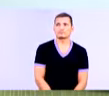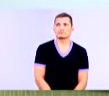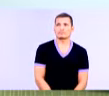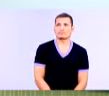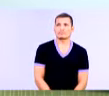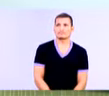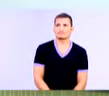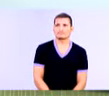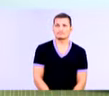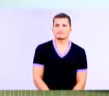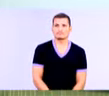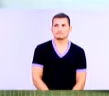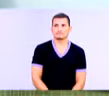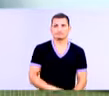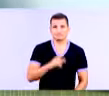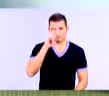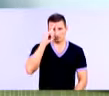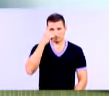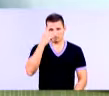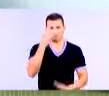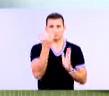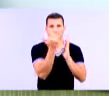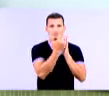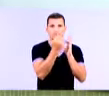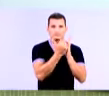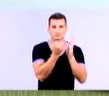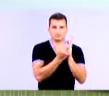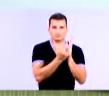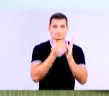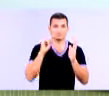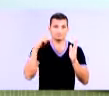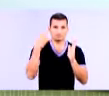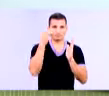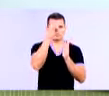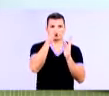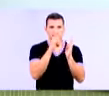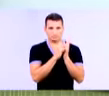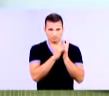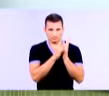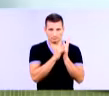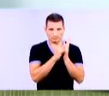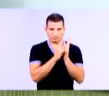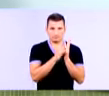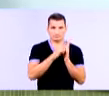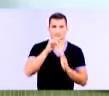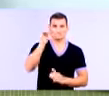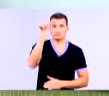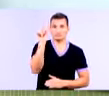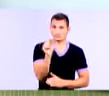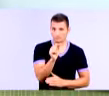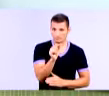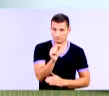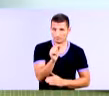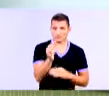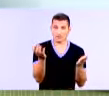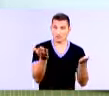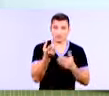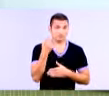Criando um programa. Depois de instalado o Eclipse, gente, né? Olha